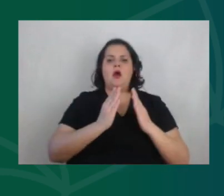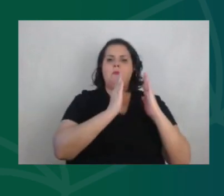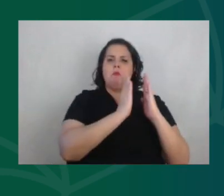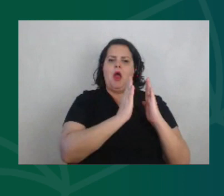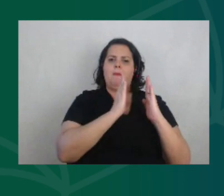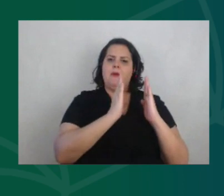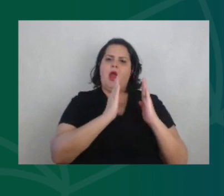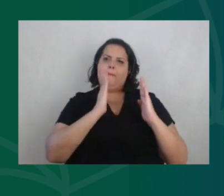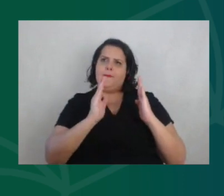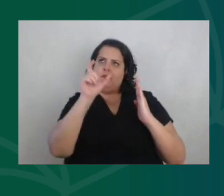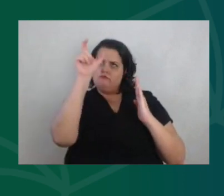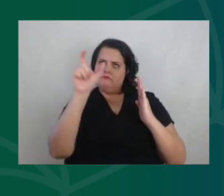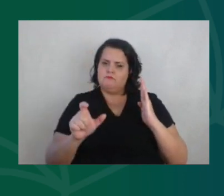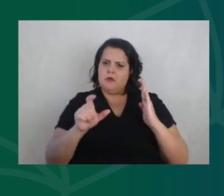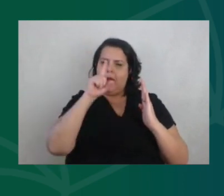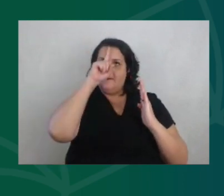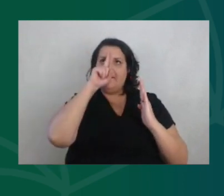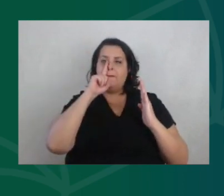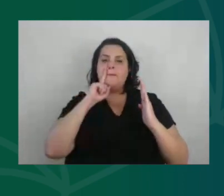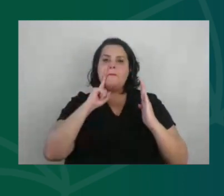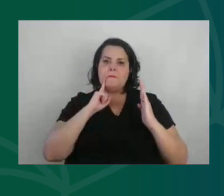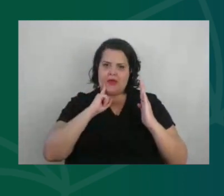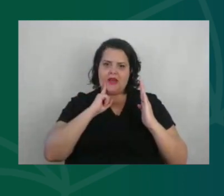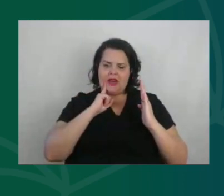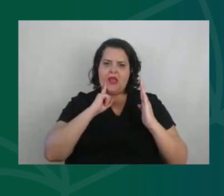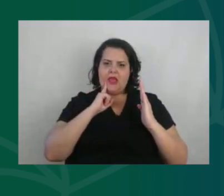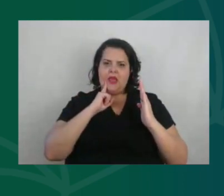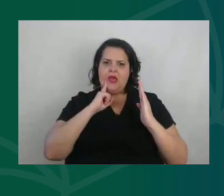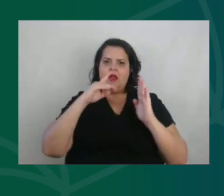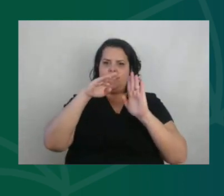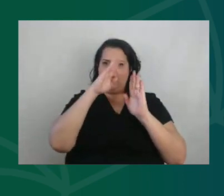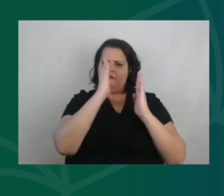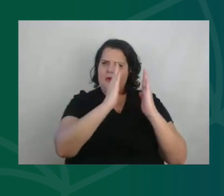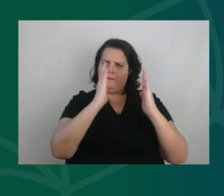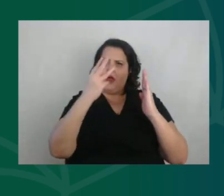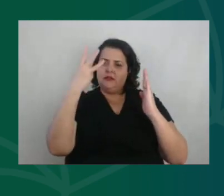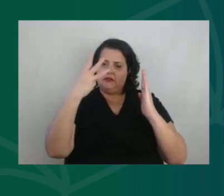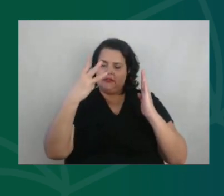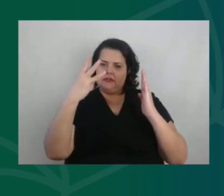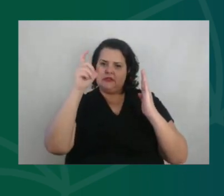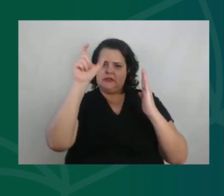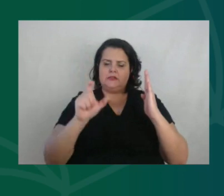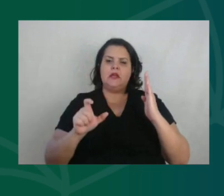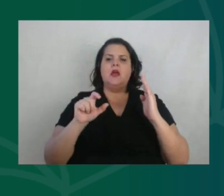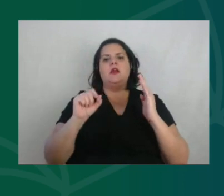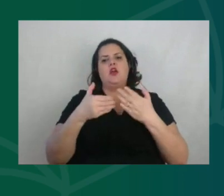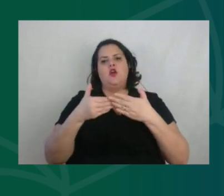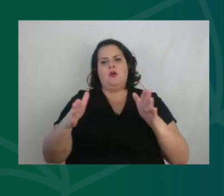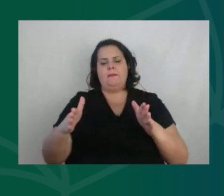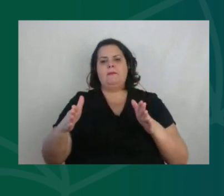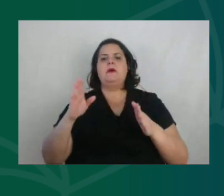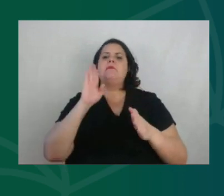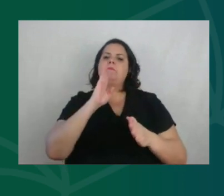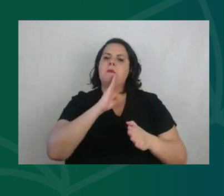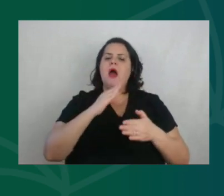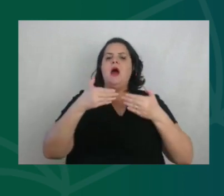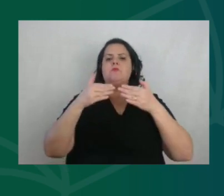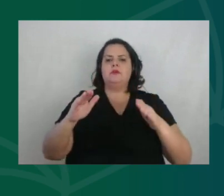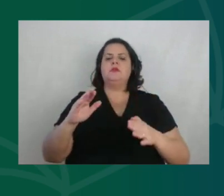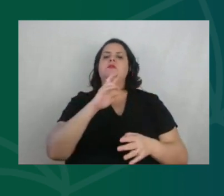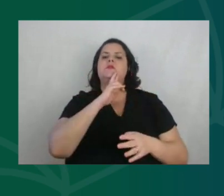amarela, onde estão progressivamente, embora com restrições, a abertura de bares, restaurantes, o